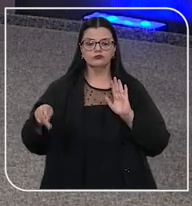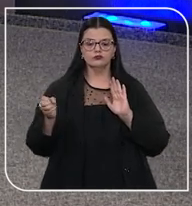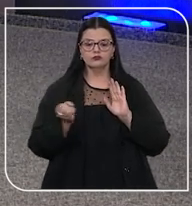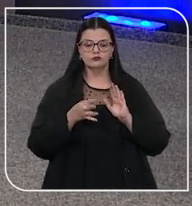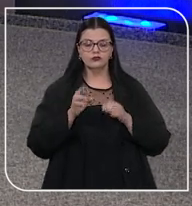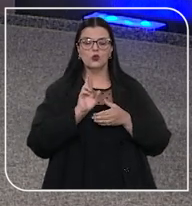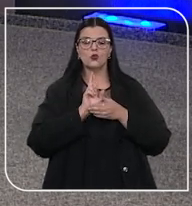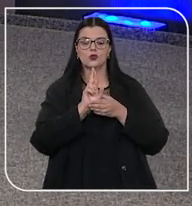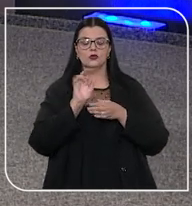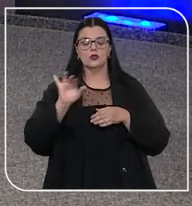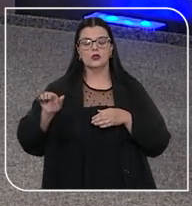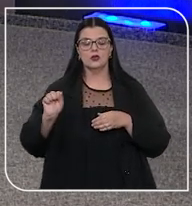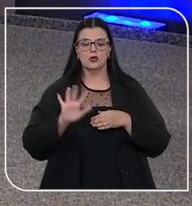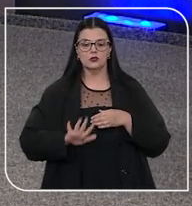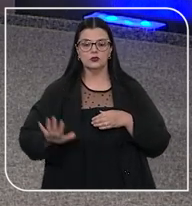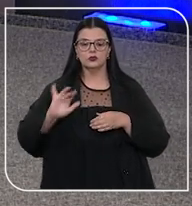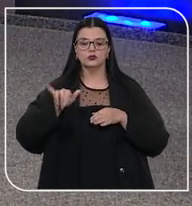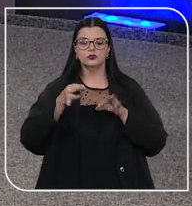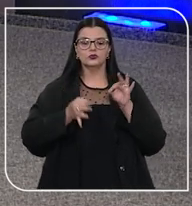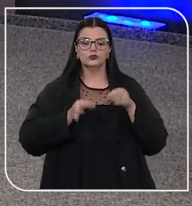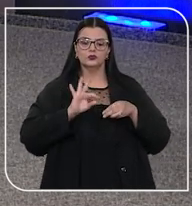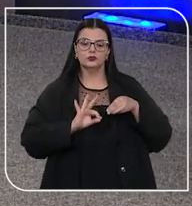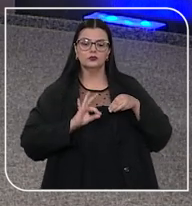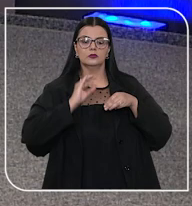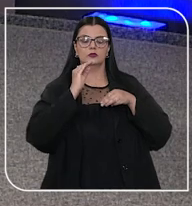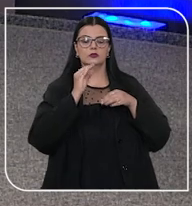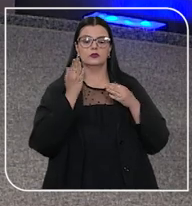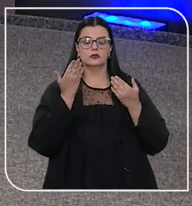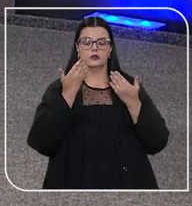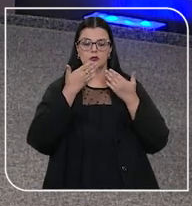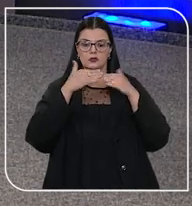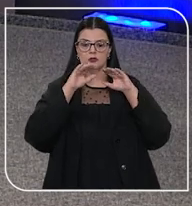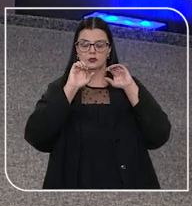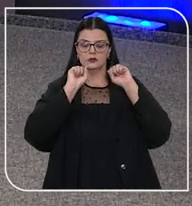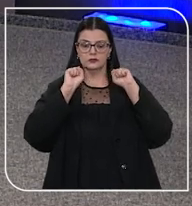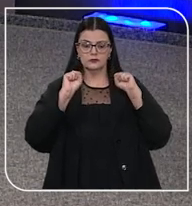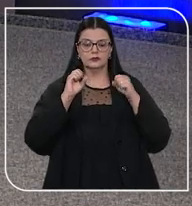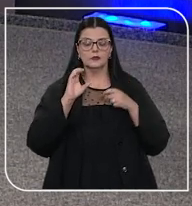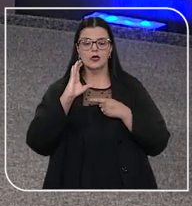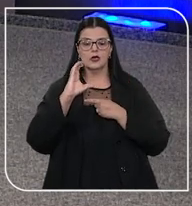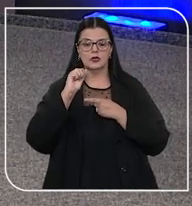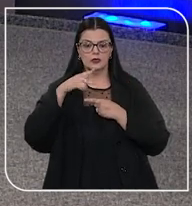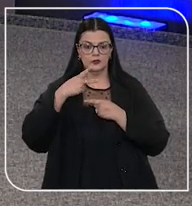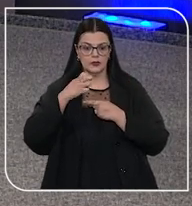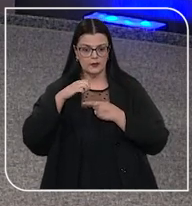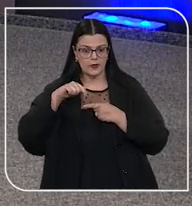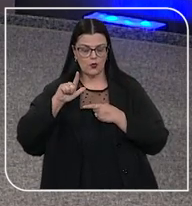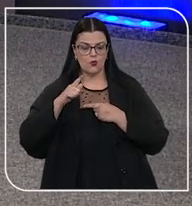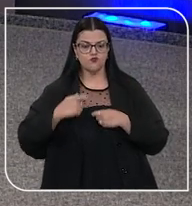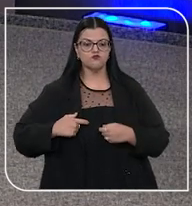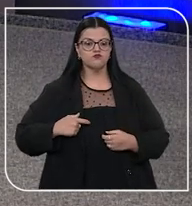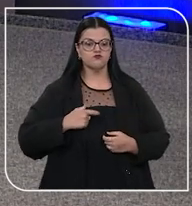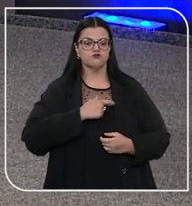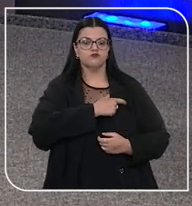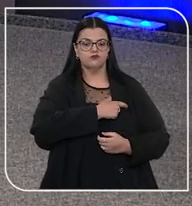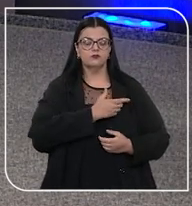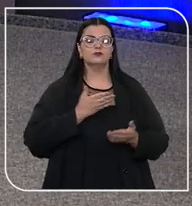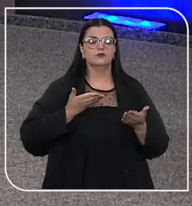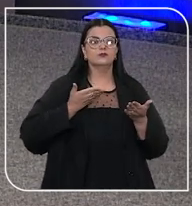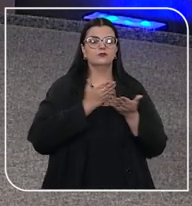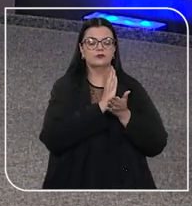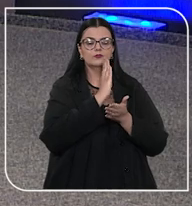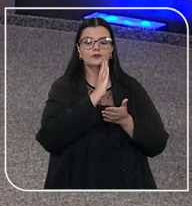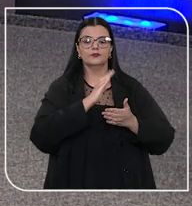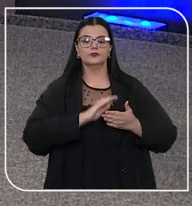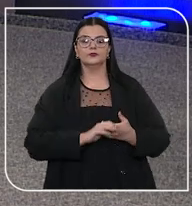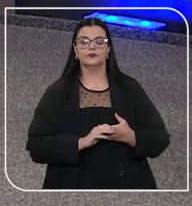novo Corregedor Nacional de Justiça. O ministro do Superior Tribunal de Justiça, Mauro Campbell Marques, tomou posse no